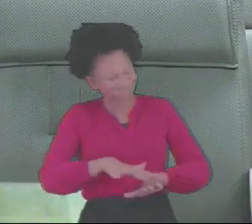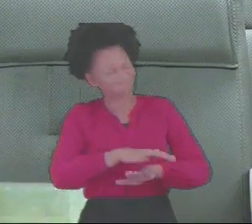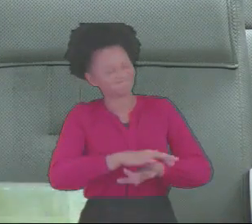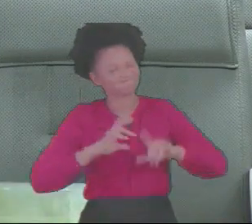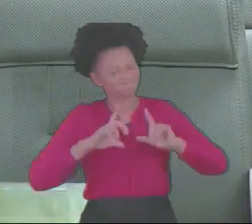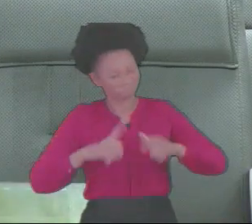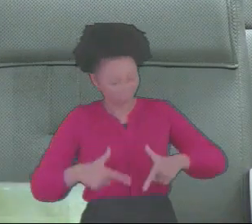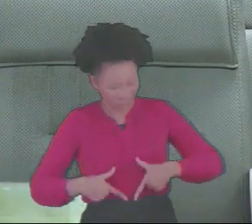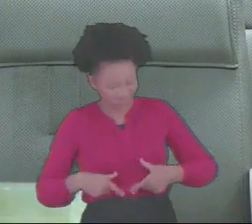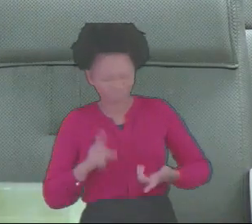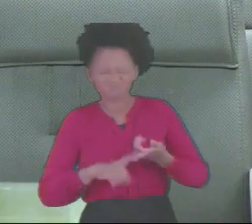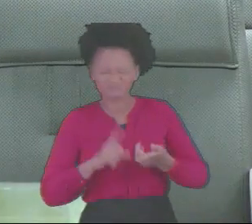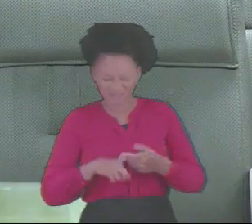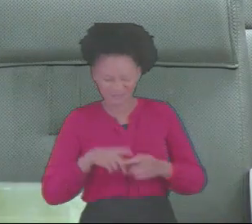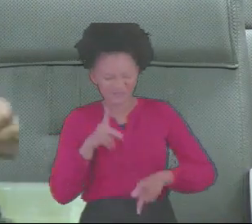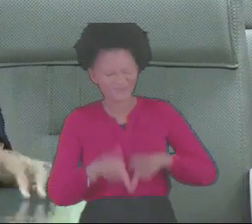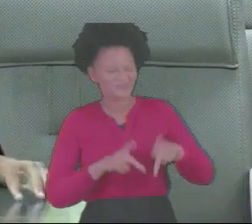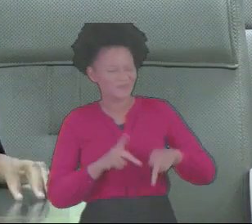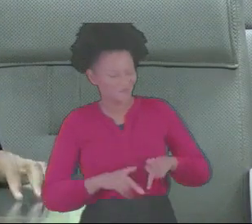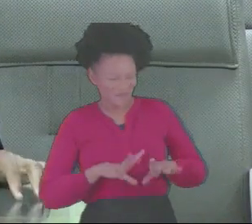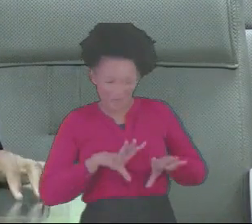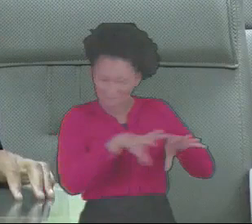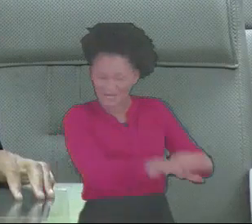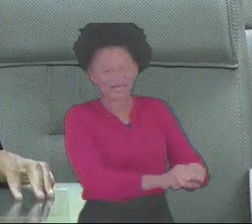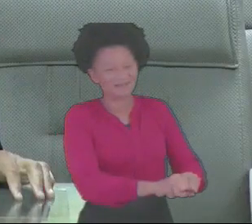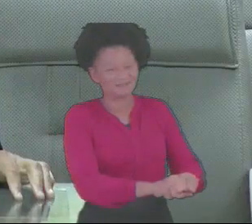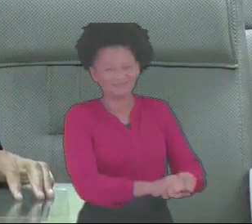e para tomar posse do seu território